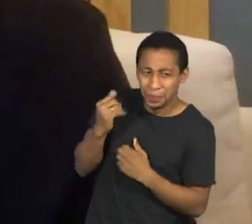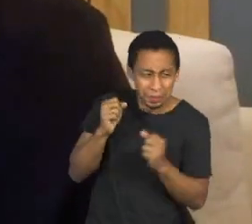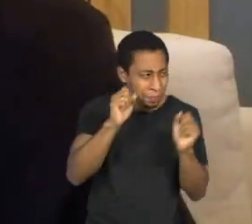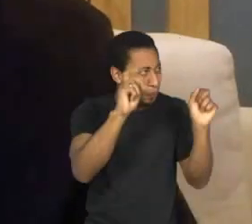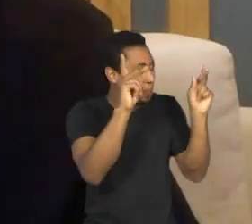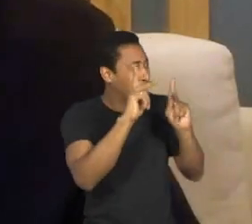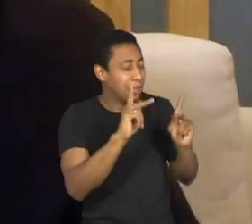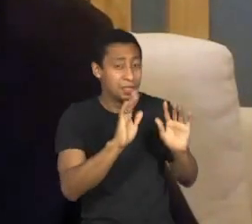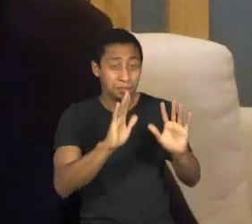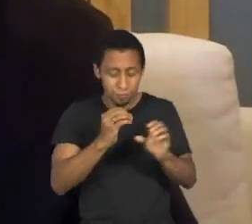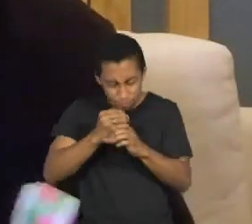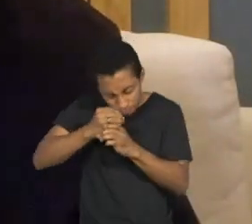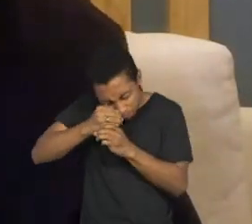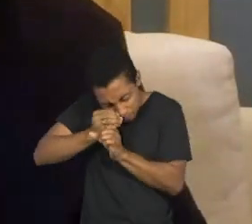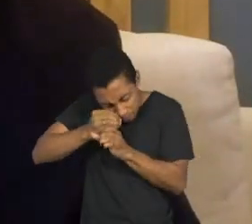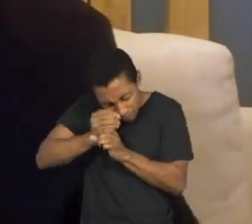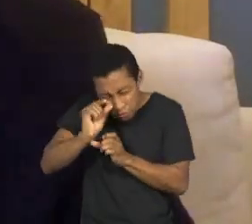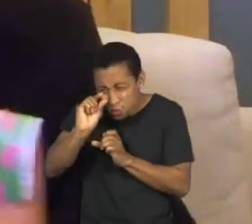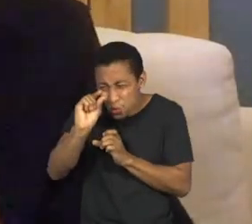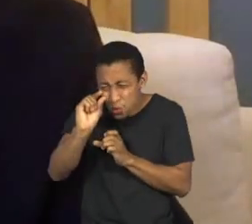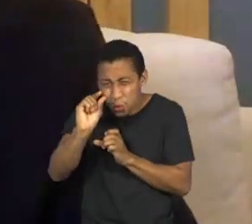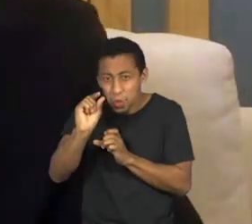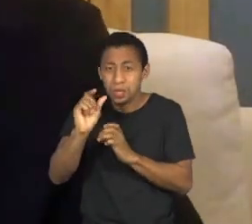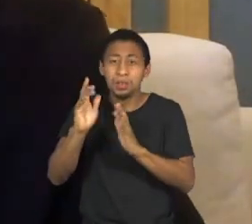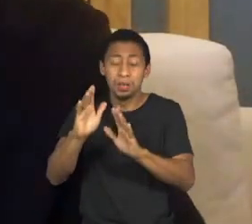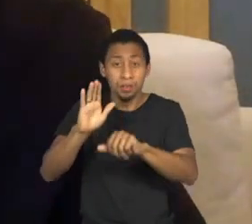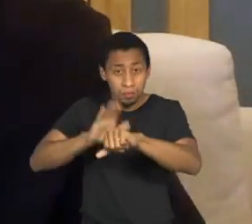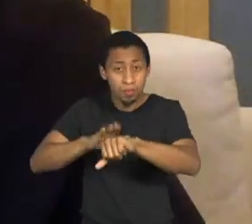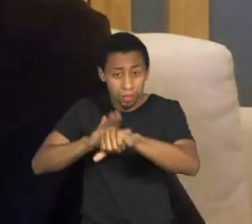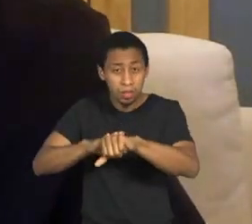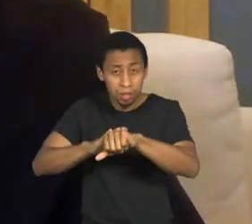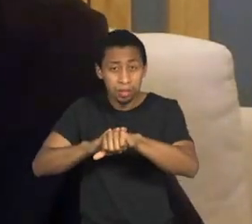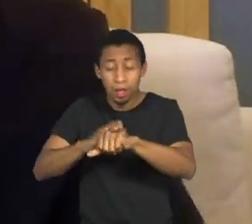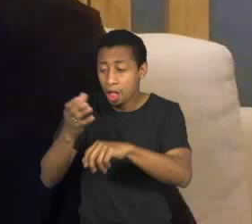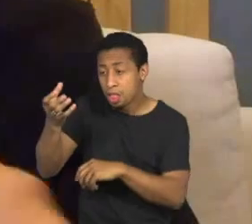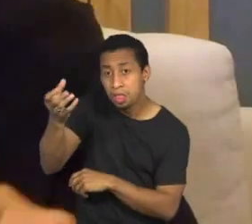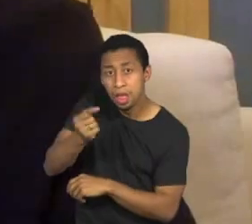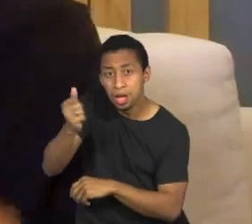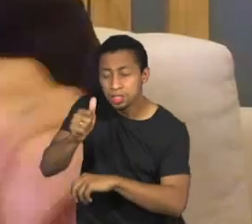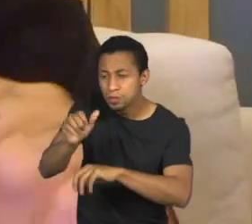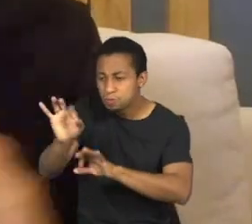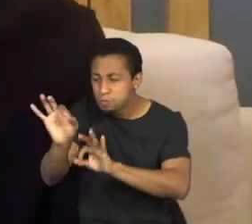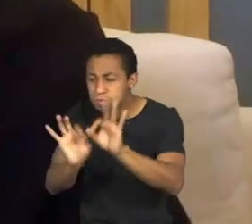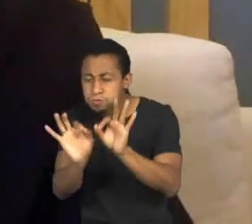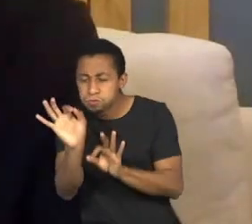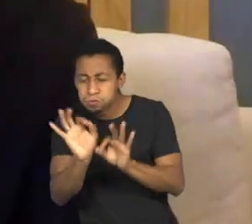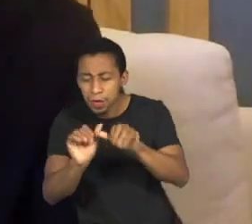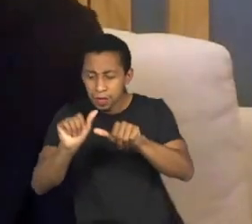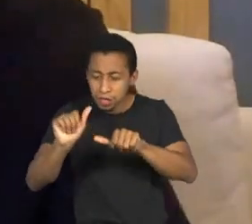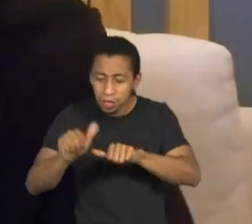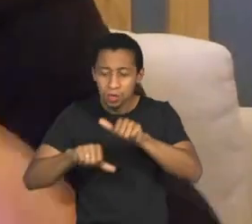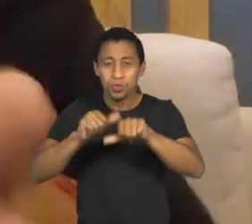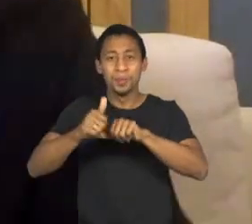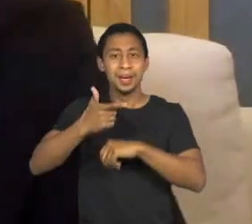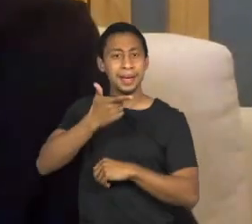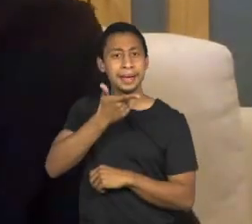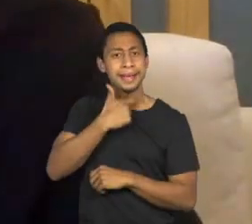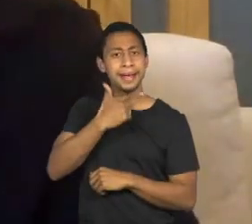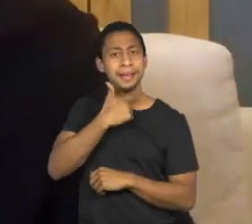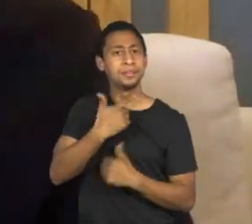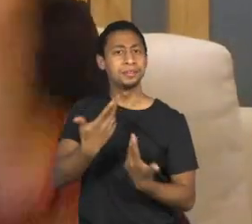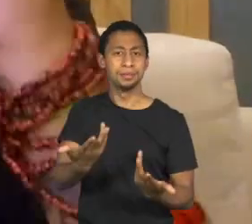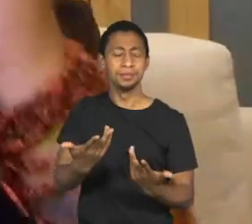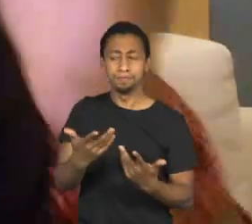a microbiologia que faz a gente conseguir manusear o leite e transformar ele em queijo. Então isso aí também pode ser convertido em